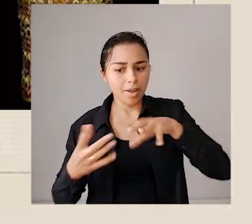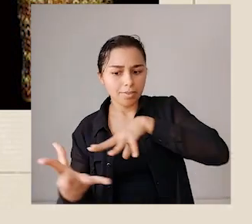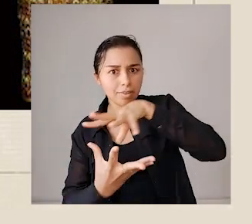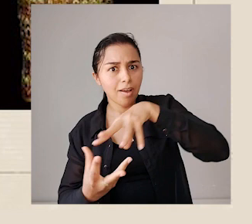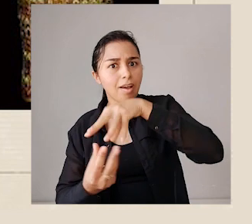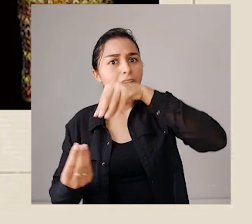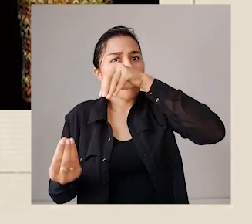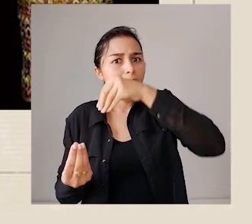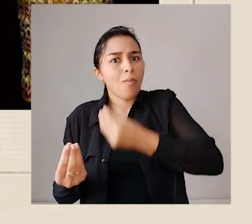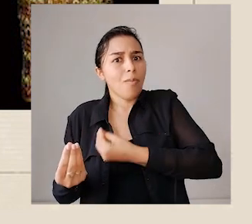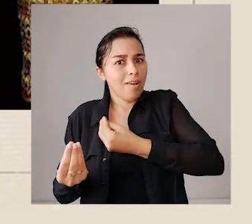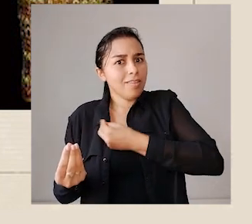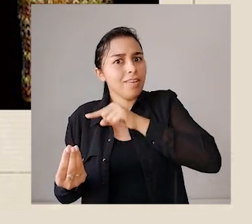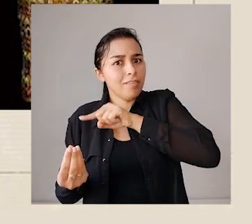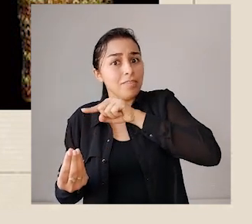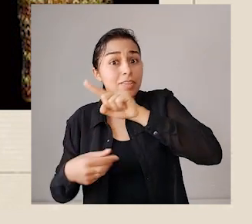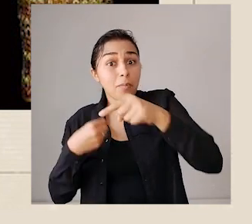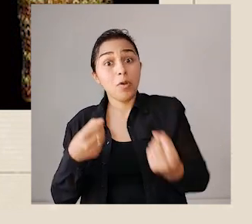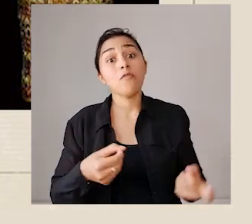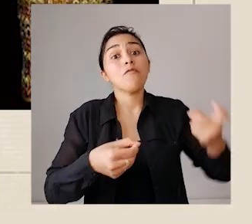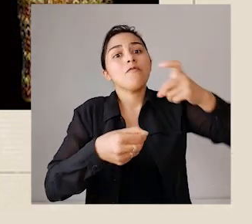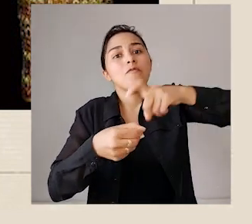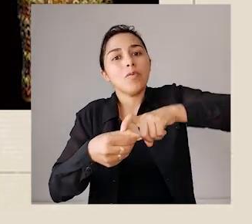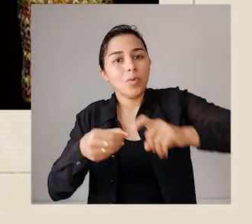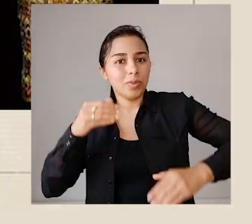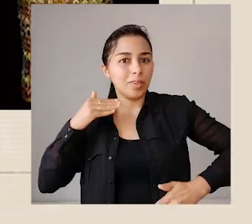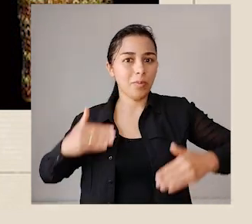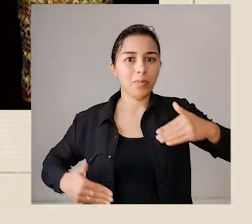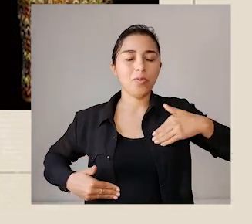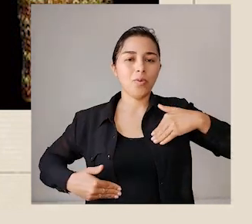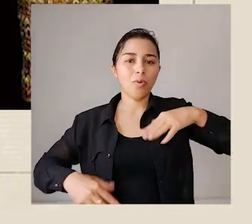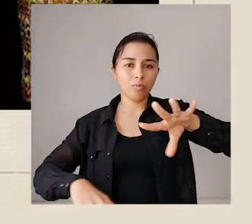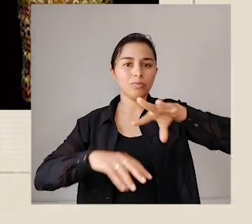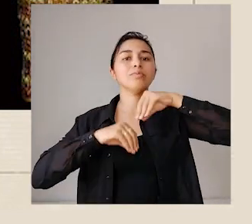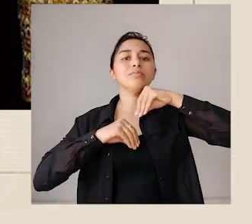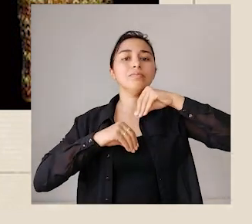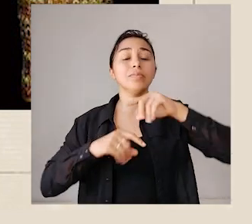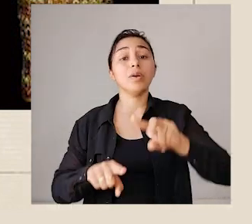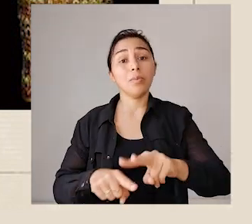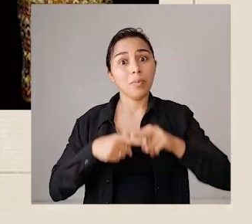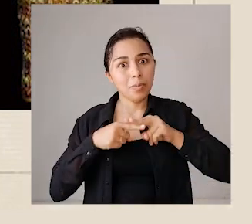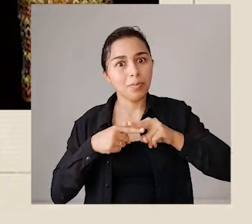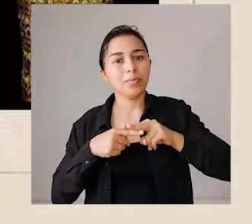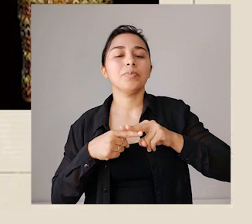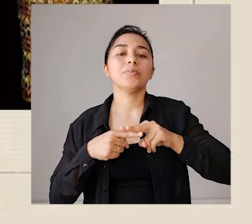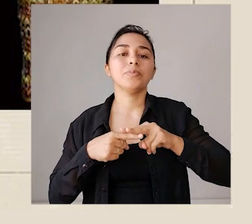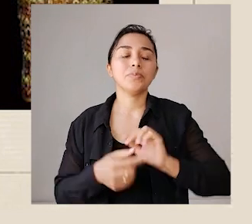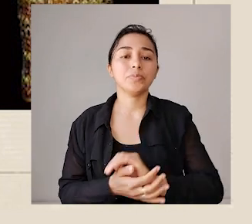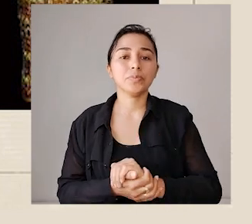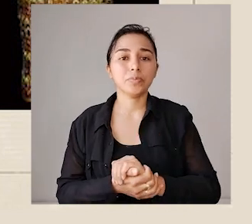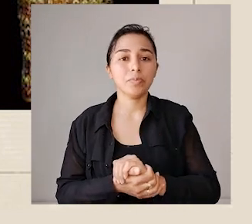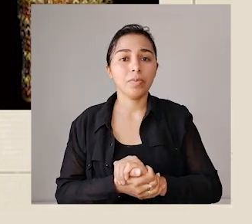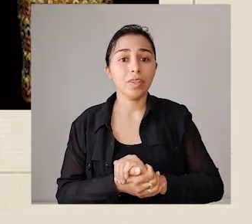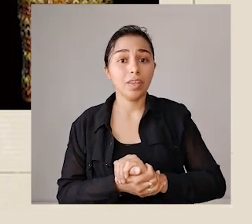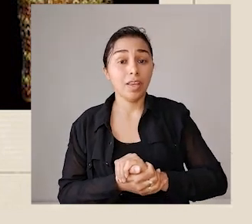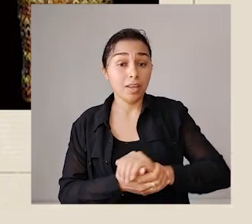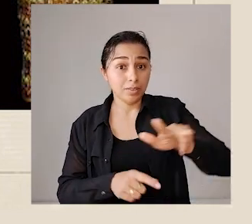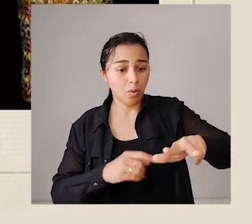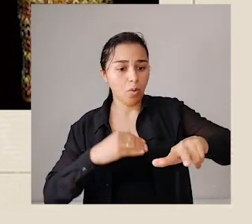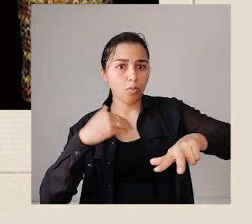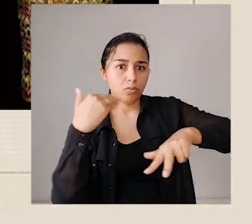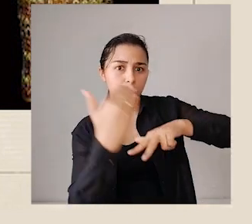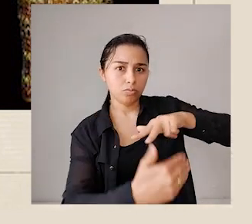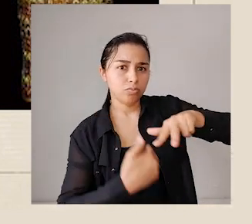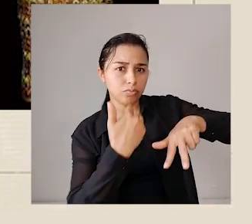alma, em algum momento, ela pode voltar a ocupar esse corpo. Então, eles mumificavam, né? Passavam